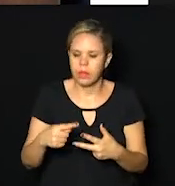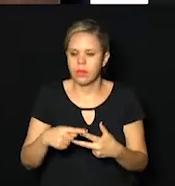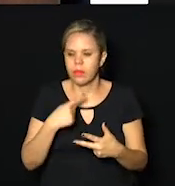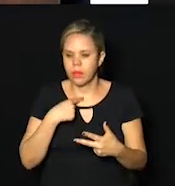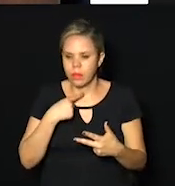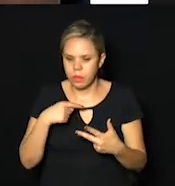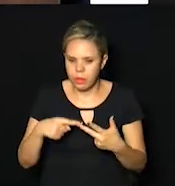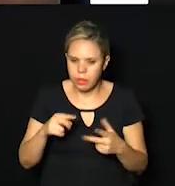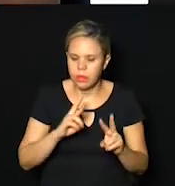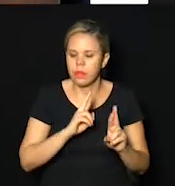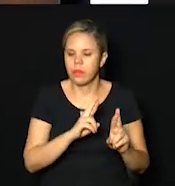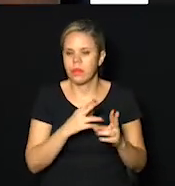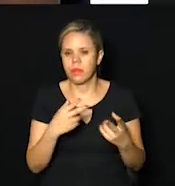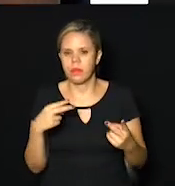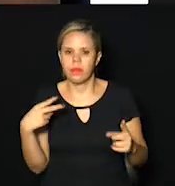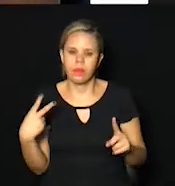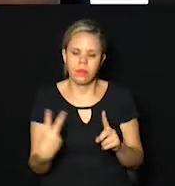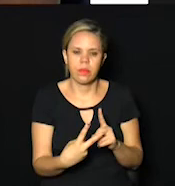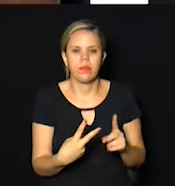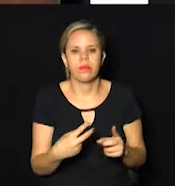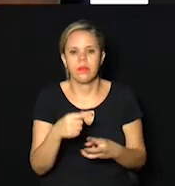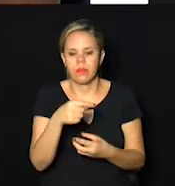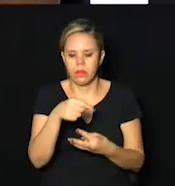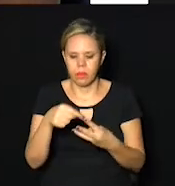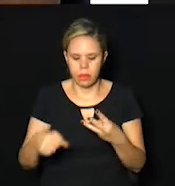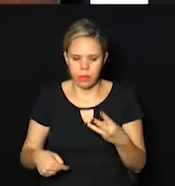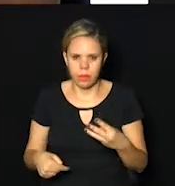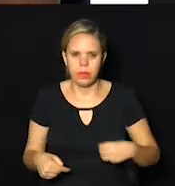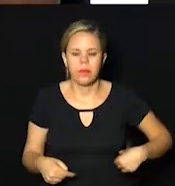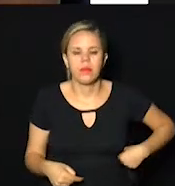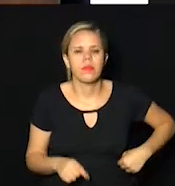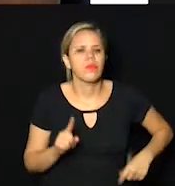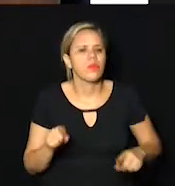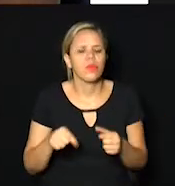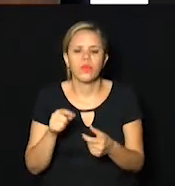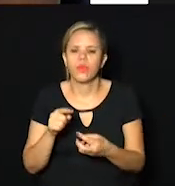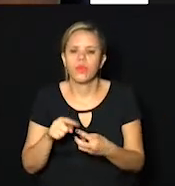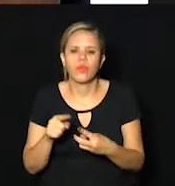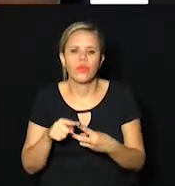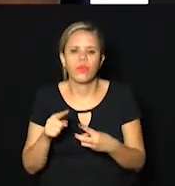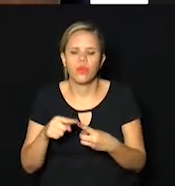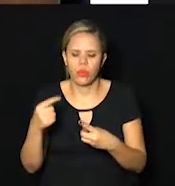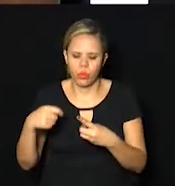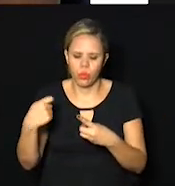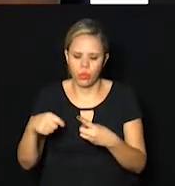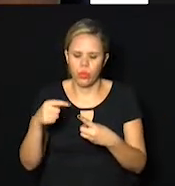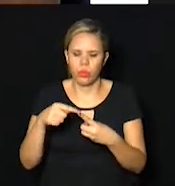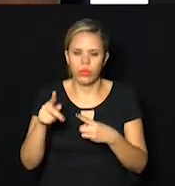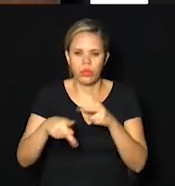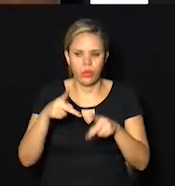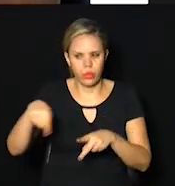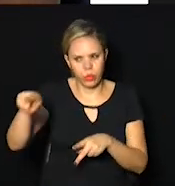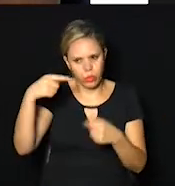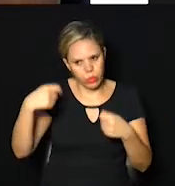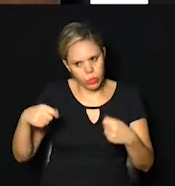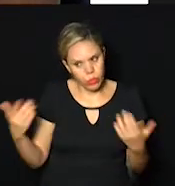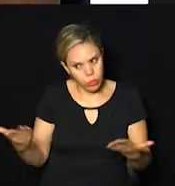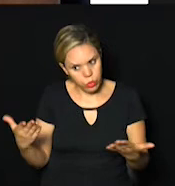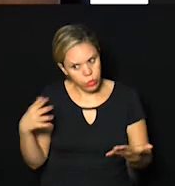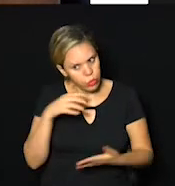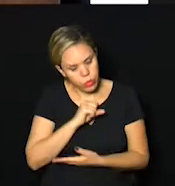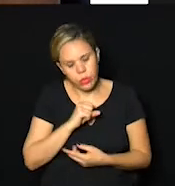expectativas. Não só, mas vamos falar desses 3 itens. O que é necessidade? Necessidade é aquilo que as pessoas precisam agora.